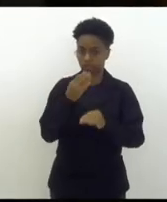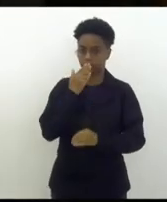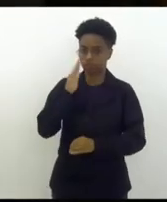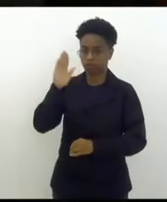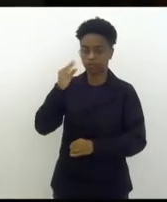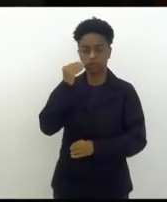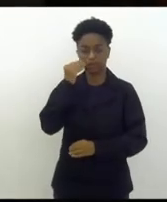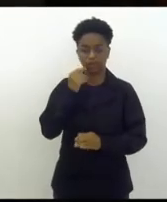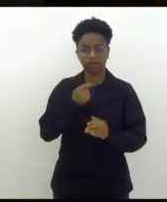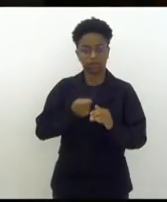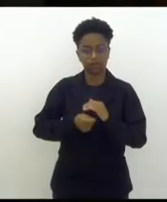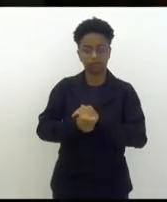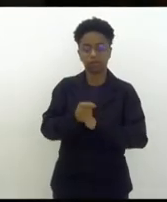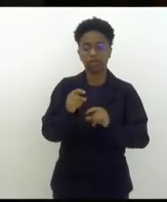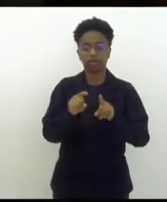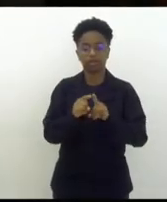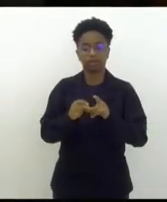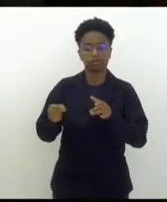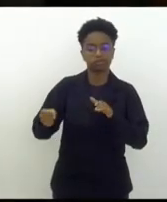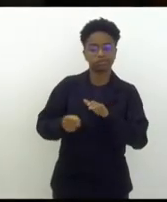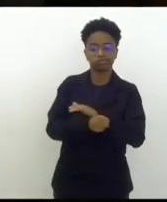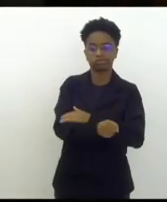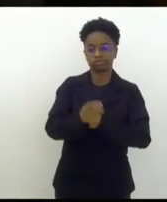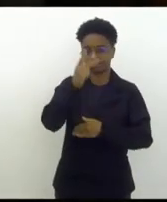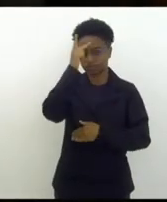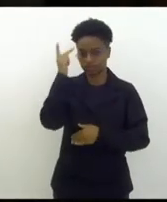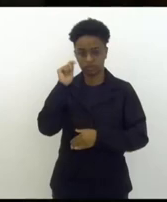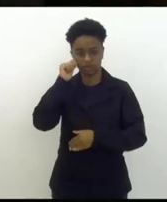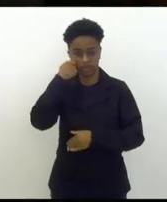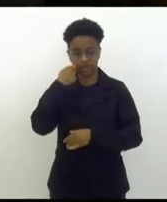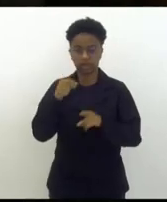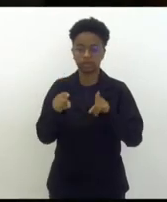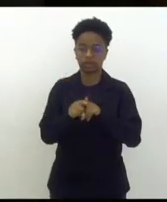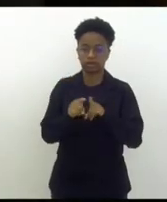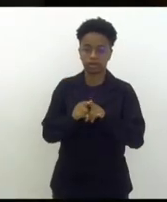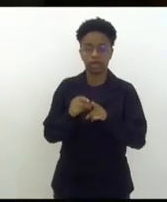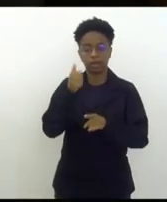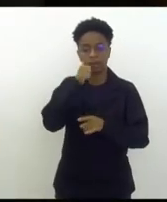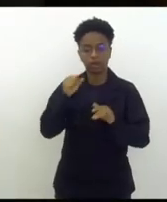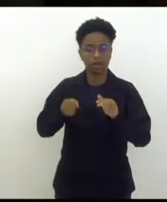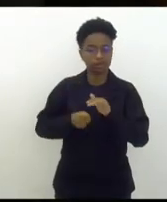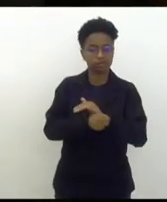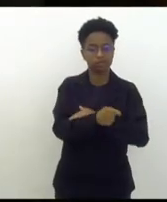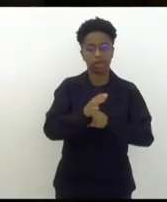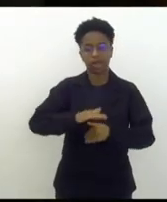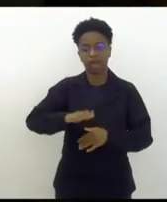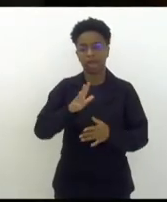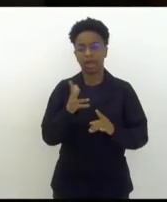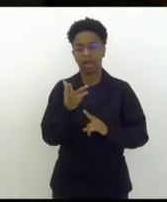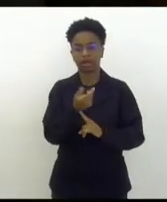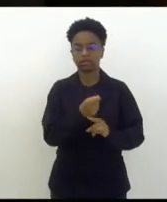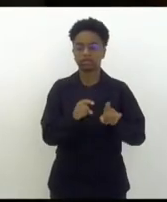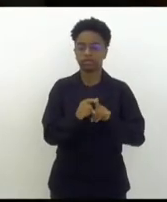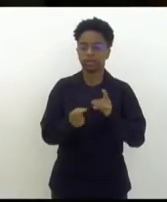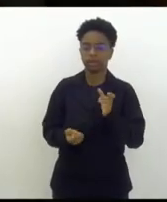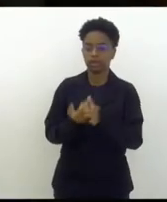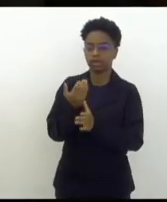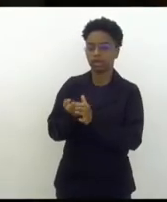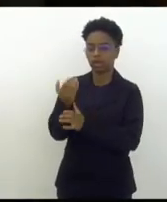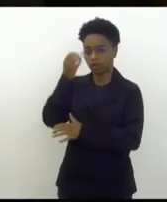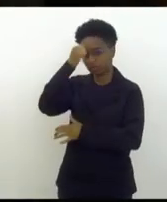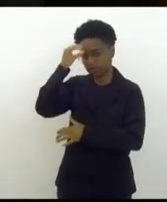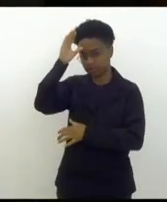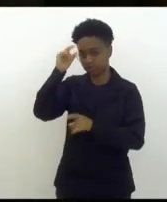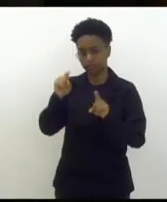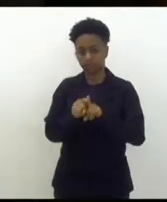investimento no emagrecimento no colorimento na feminização da arte da produção de saberes da